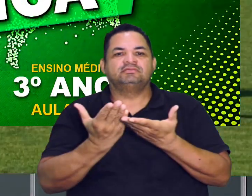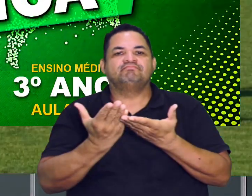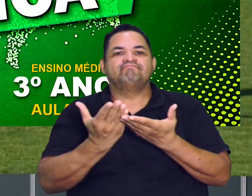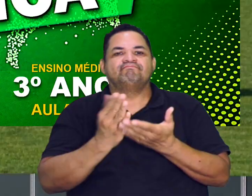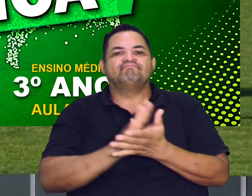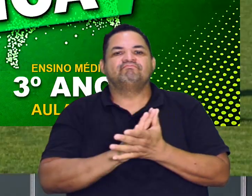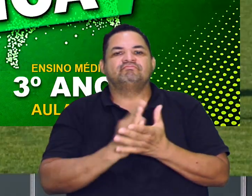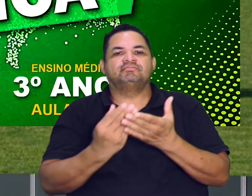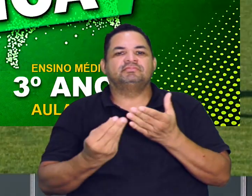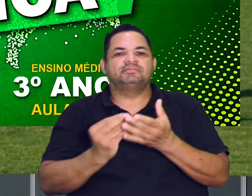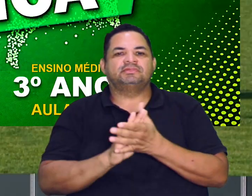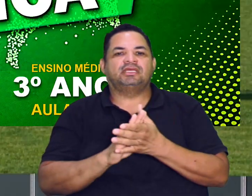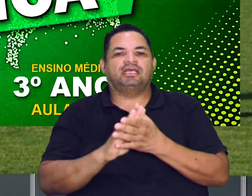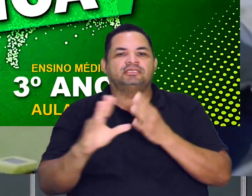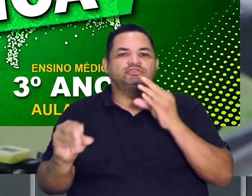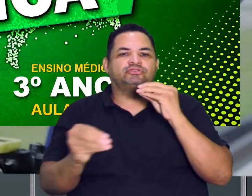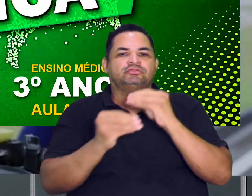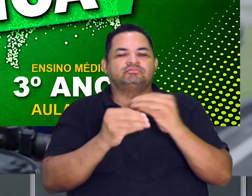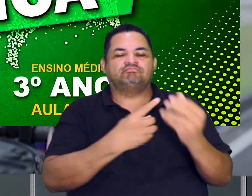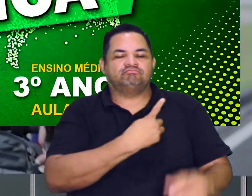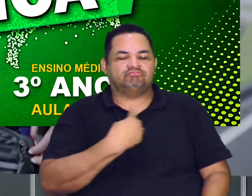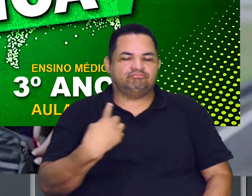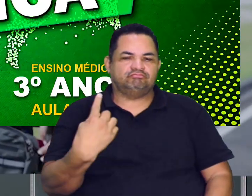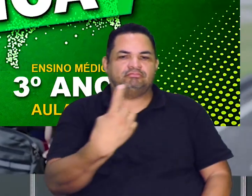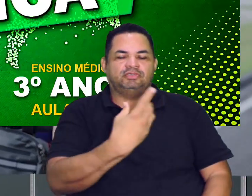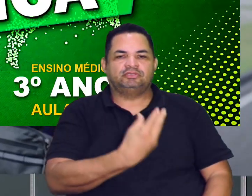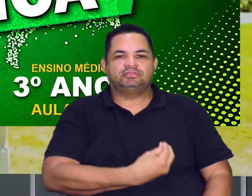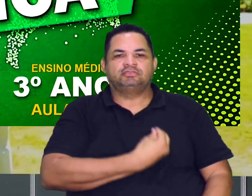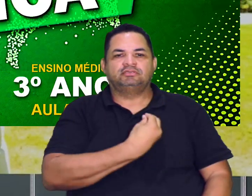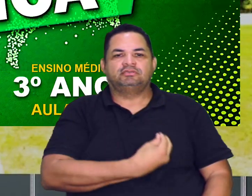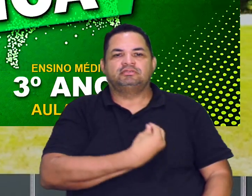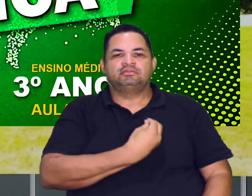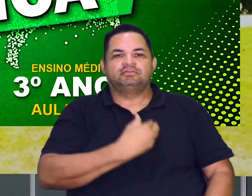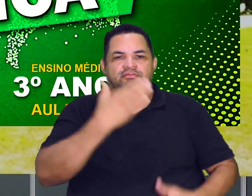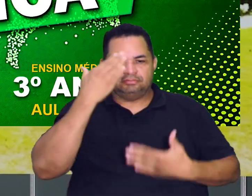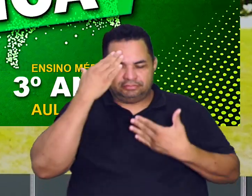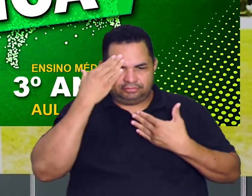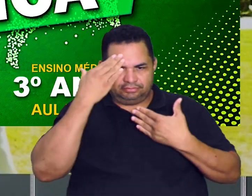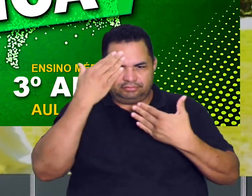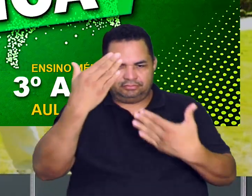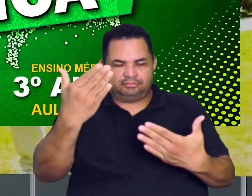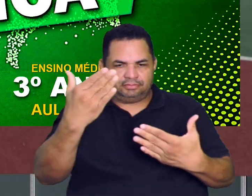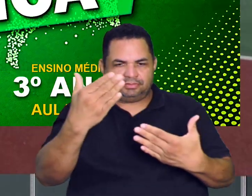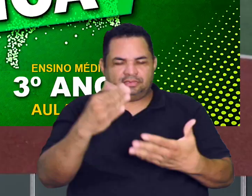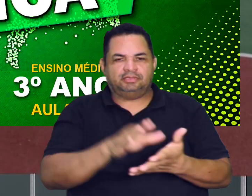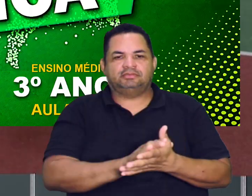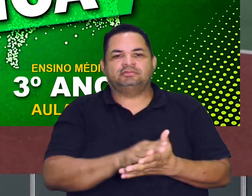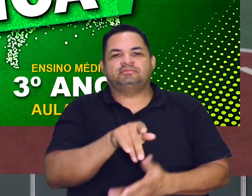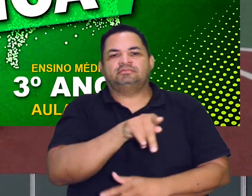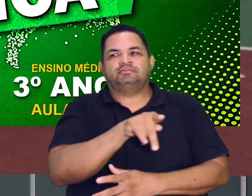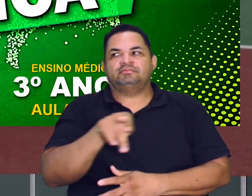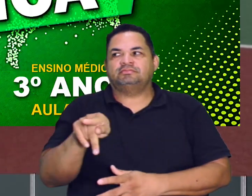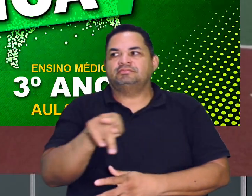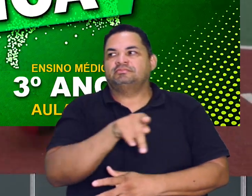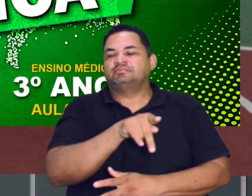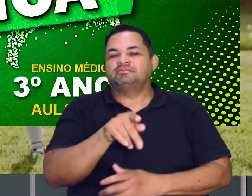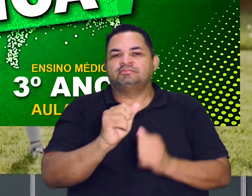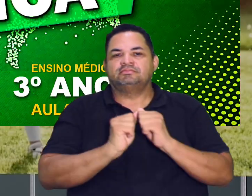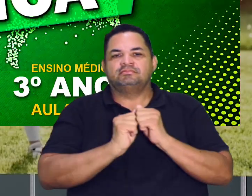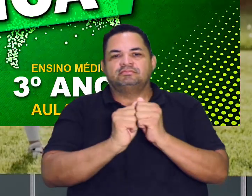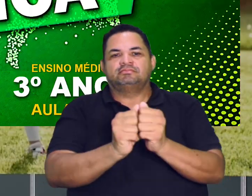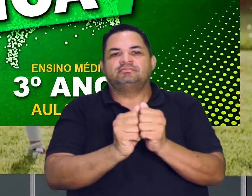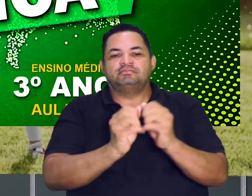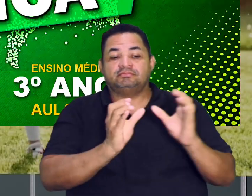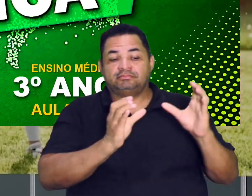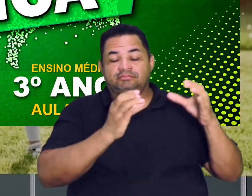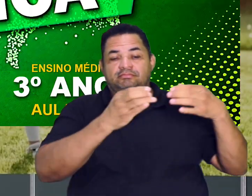vida. Tudo bem? Combinado? Maravilha, então. Muito grata, caríssimo professor que está aí acompanhando essa belíssima turma.